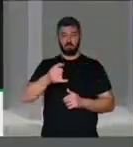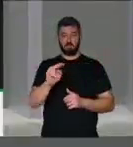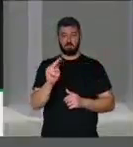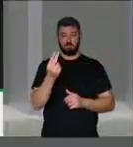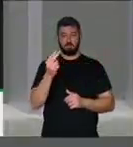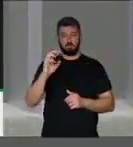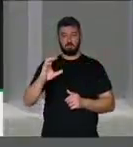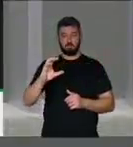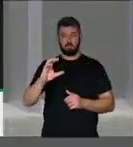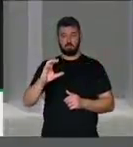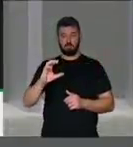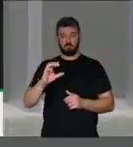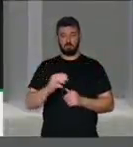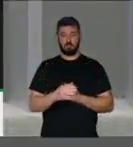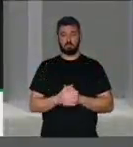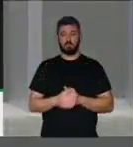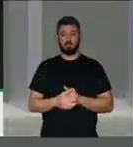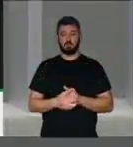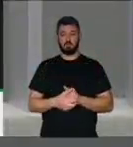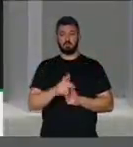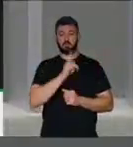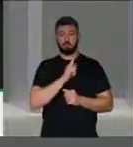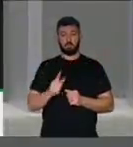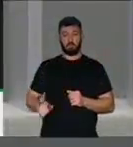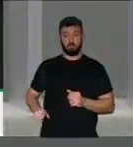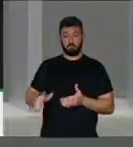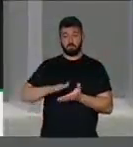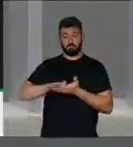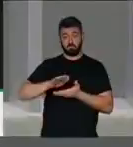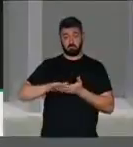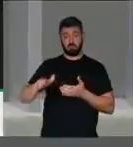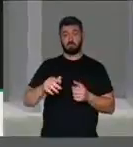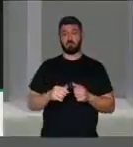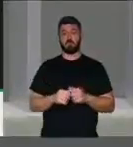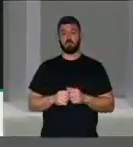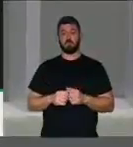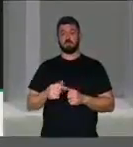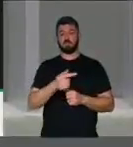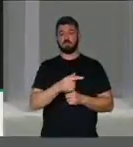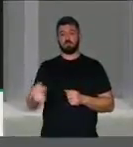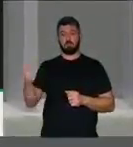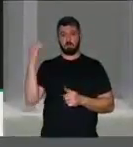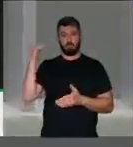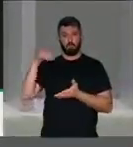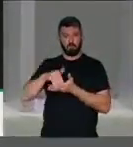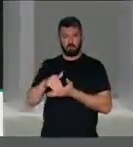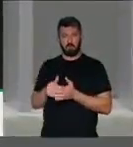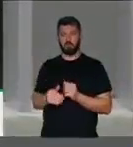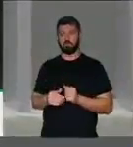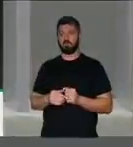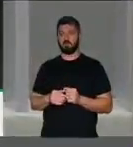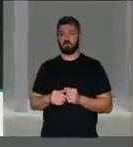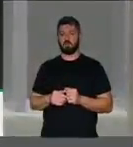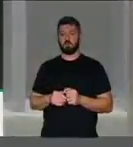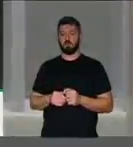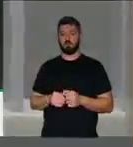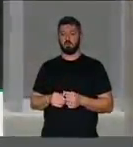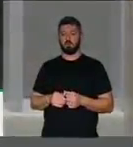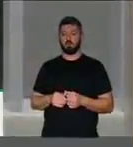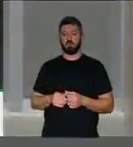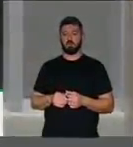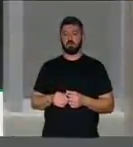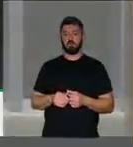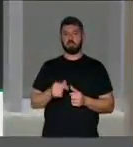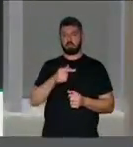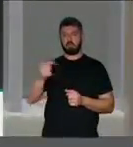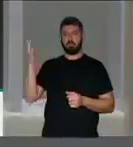JHC, o governo editou no começo da semana passada foi curta aqui em